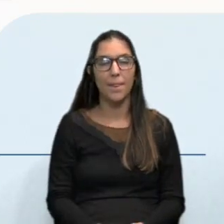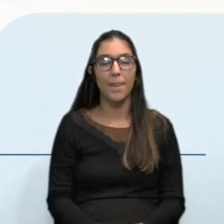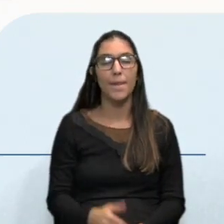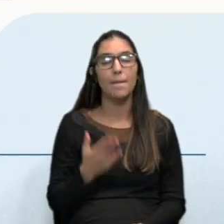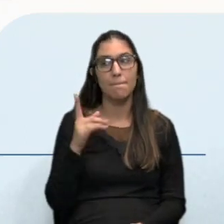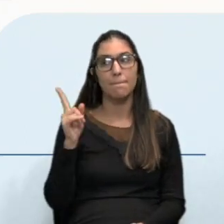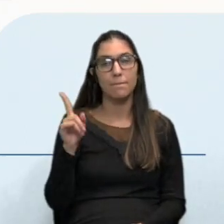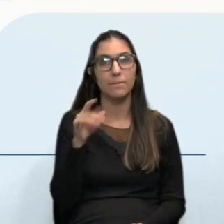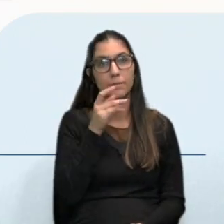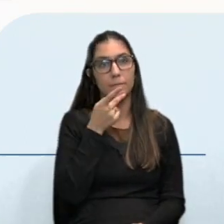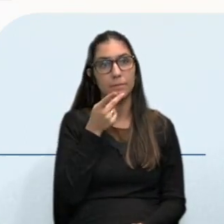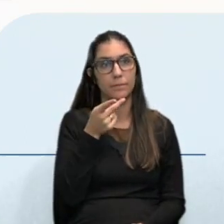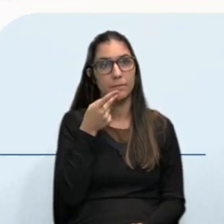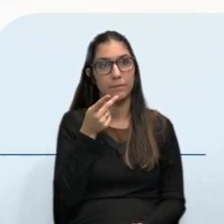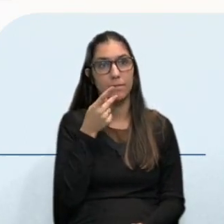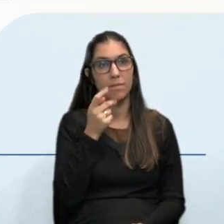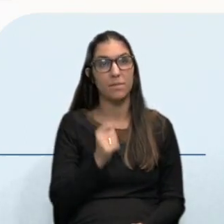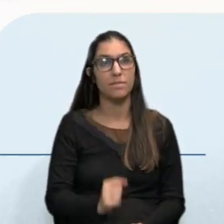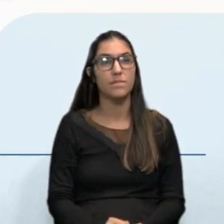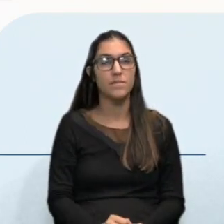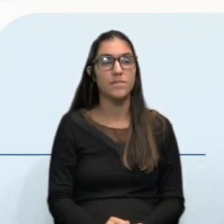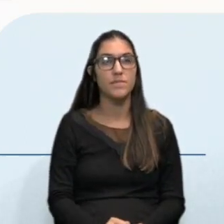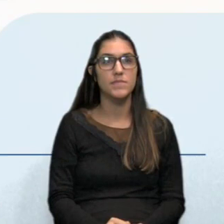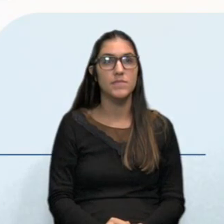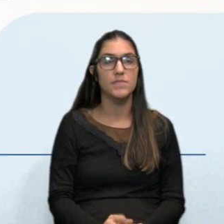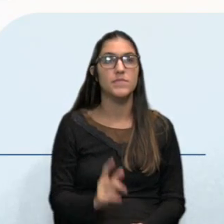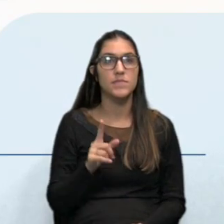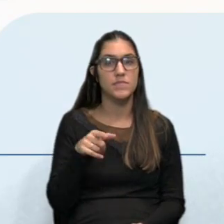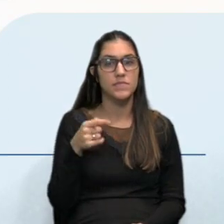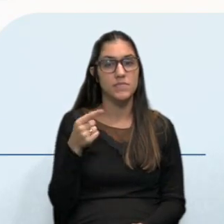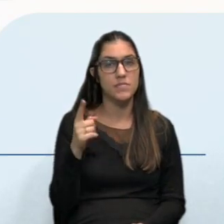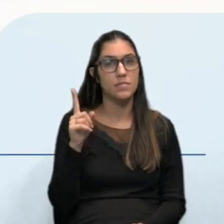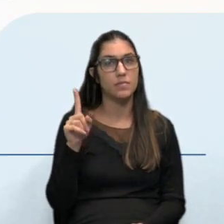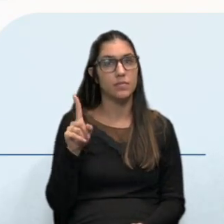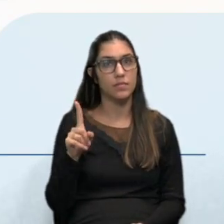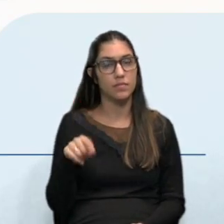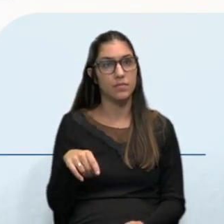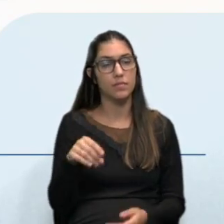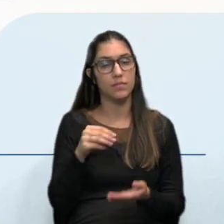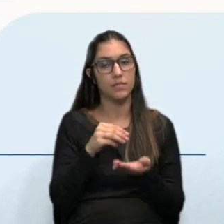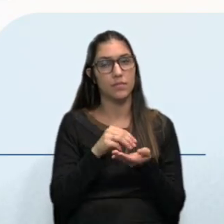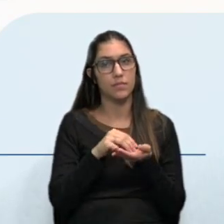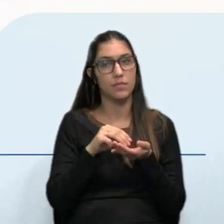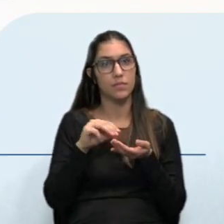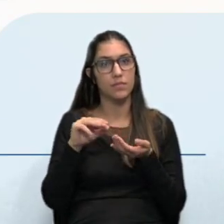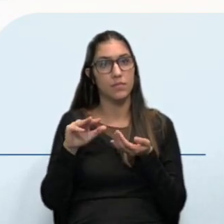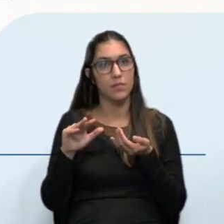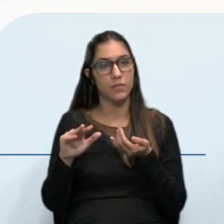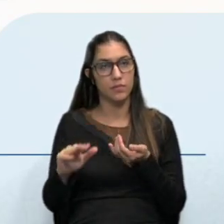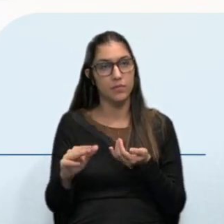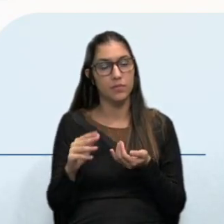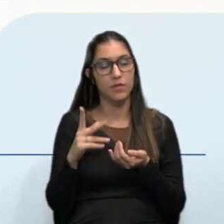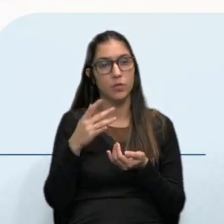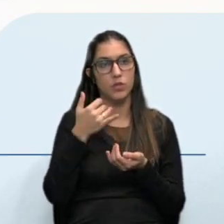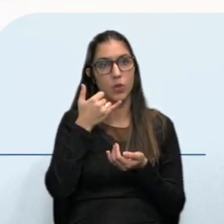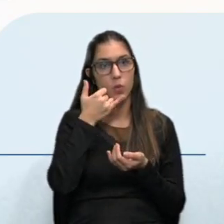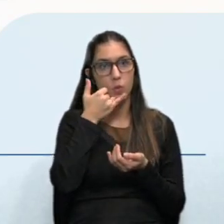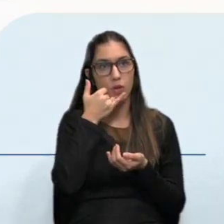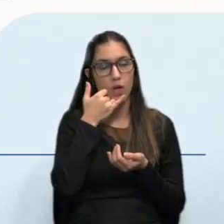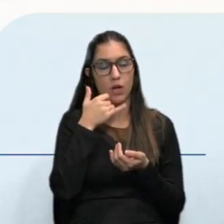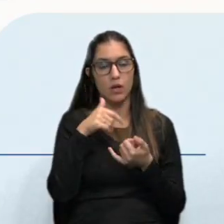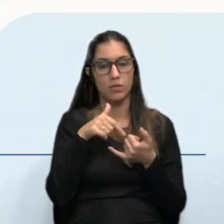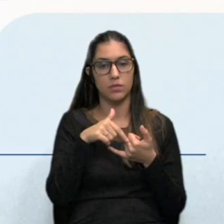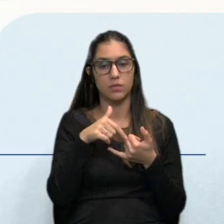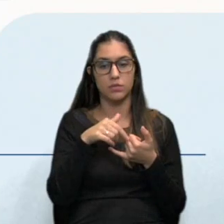Então, essa é a mensagem. Aí a mensagem ela é então transmitida do celular, da estação